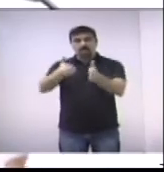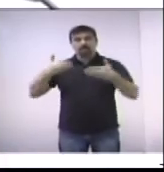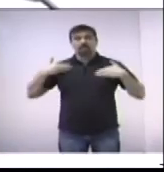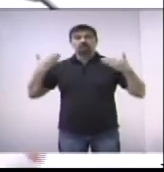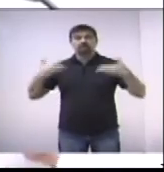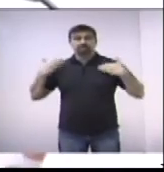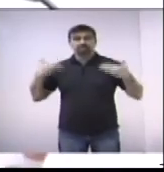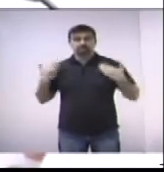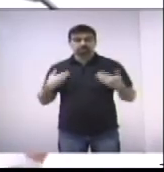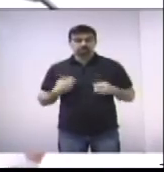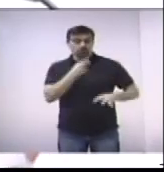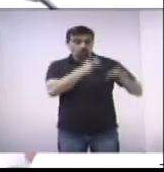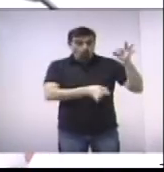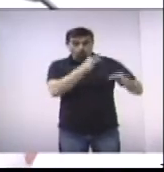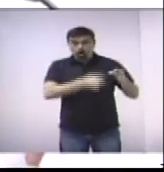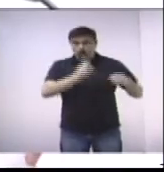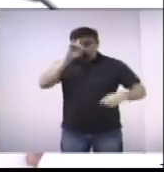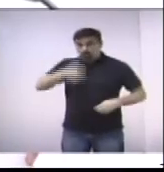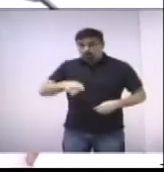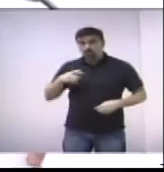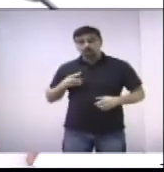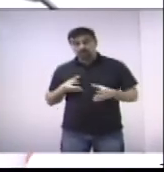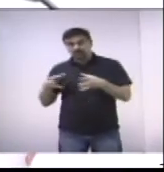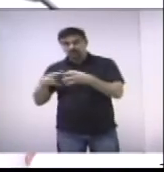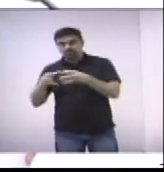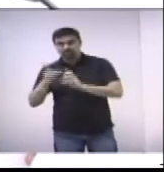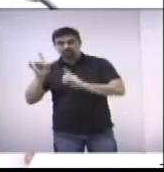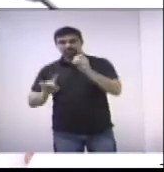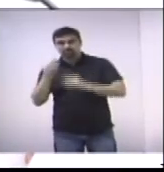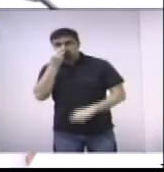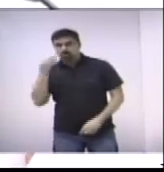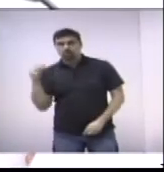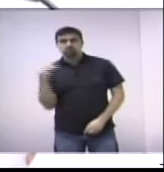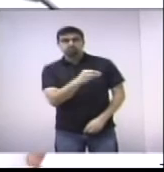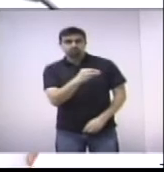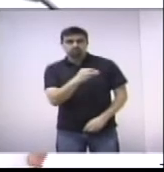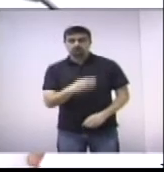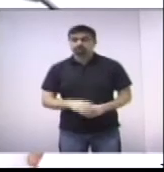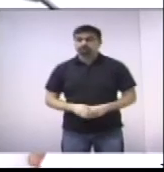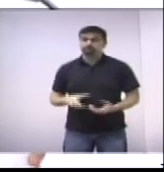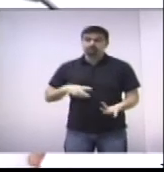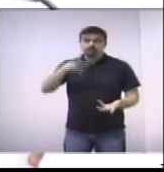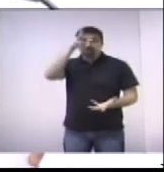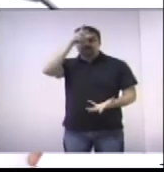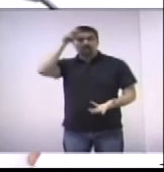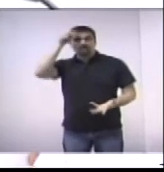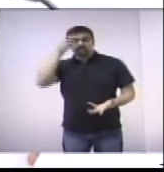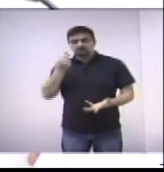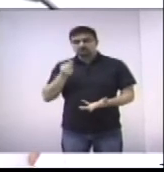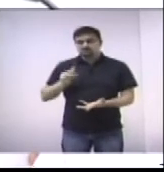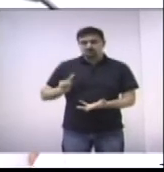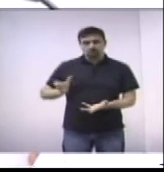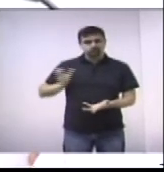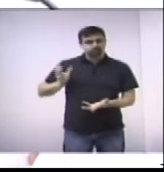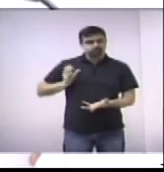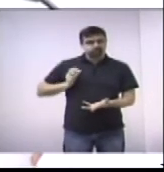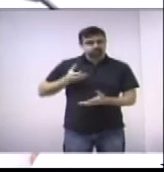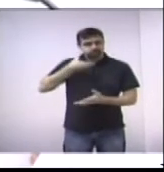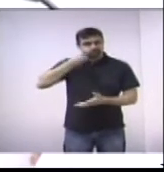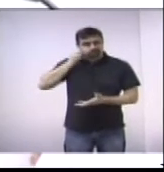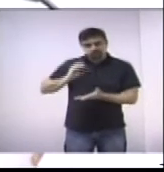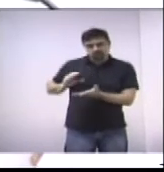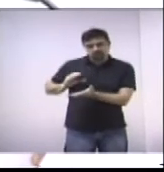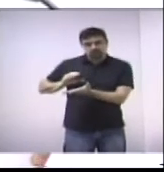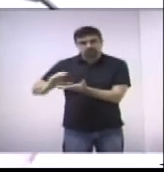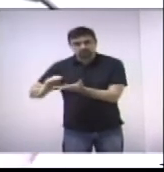30. Logo, é público e notório que a Prefeitura de Paulínia, com o escopo de financiar o desfile de algumas escolas de samba dessa urbe,